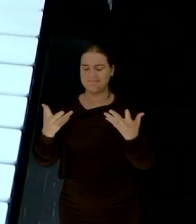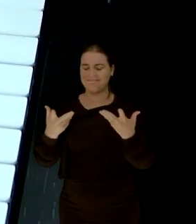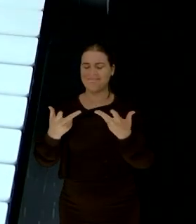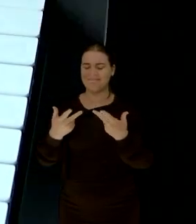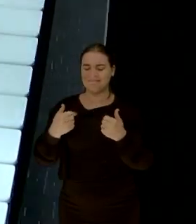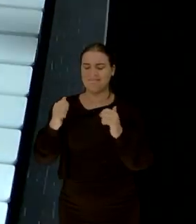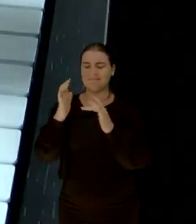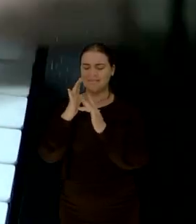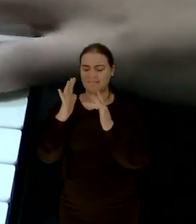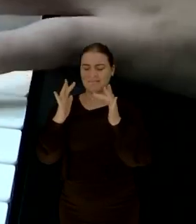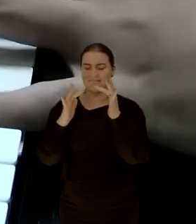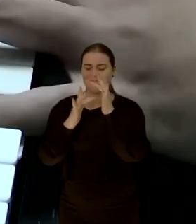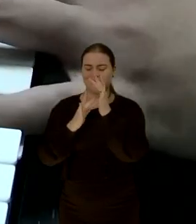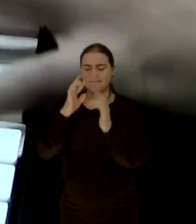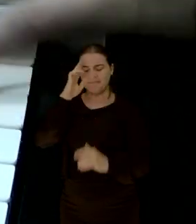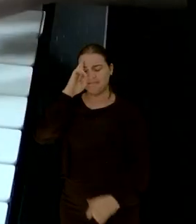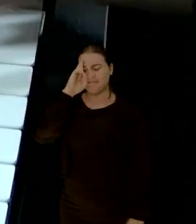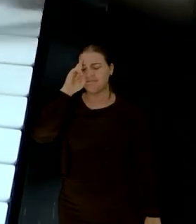Jesus Cristo.